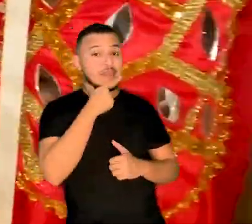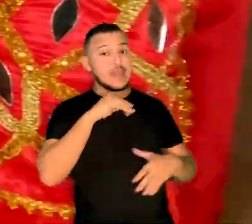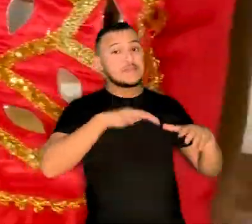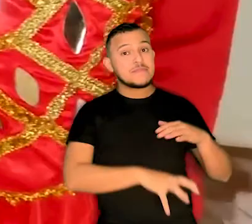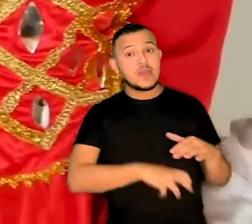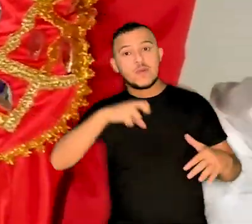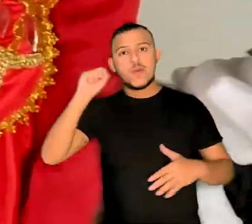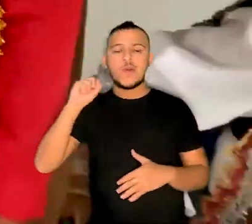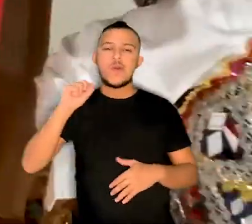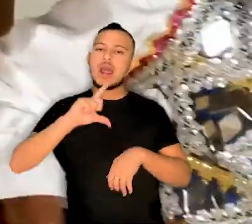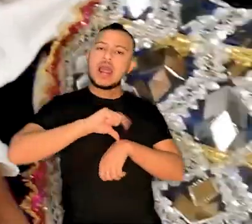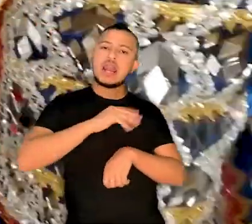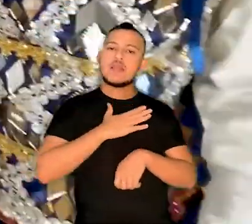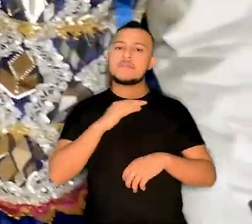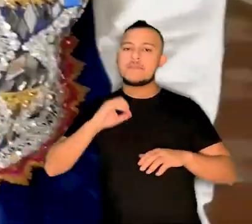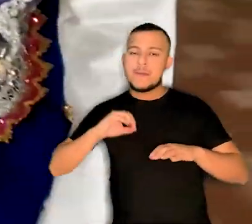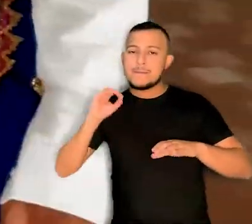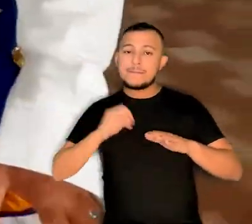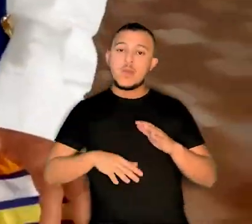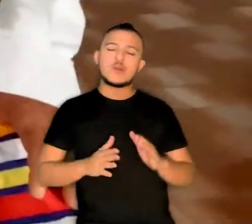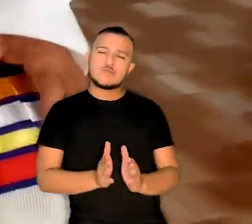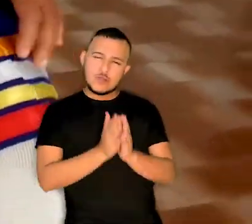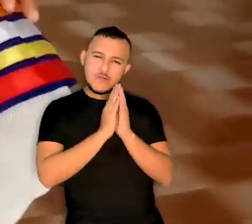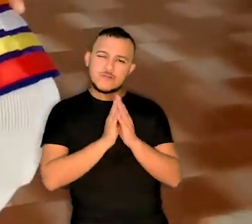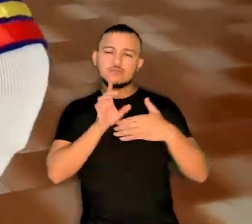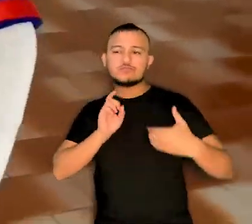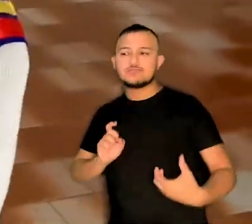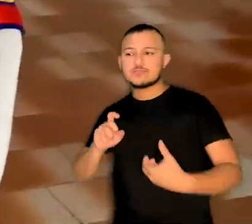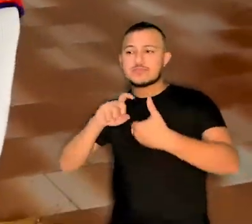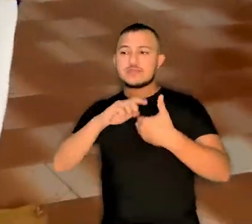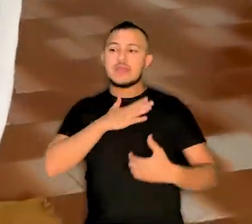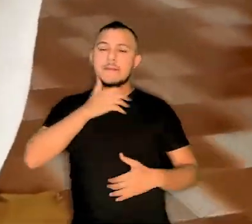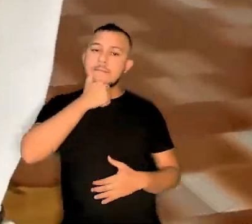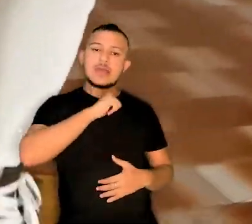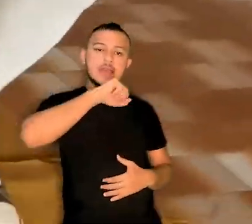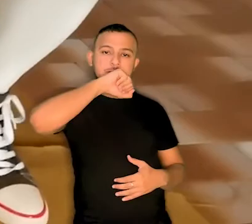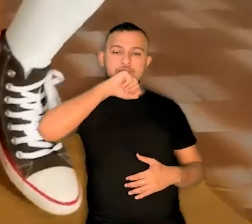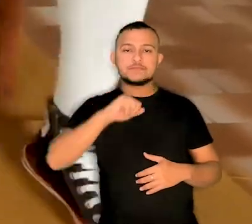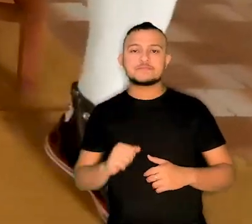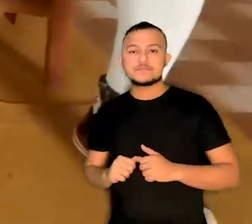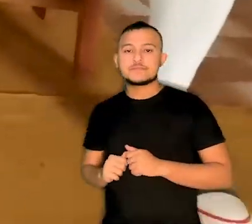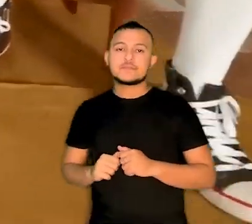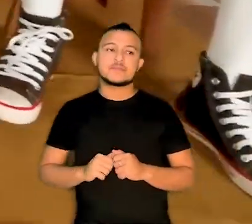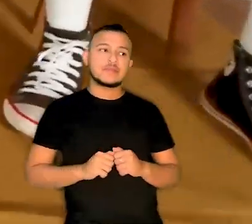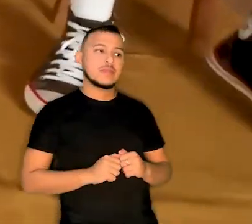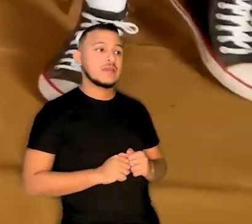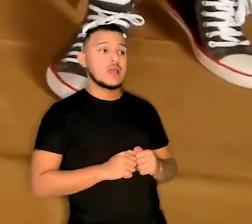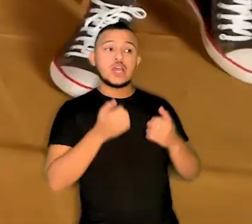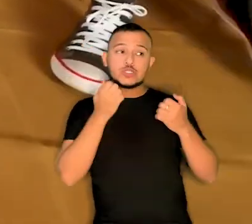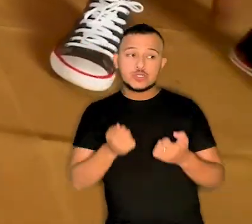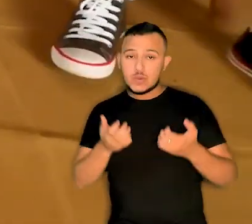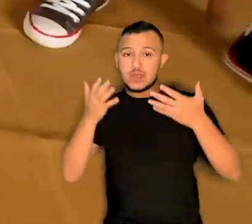tirou o relógio do meu bolso, faça favor, me segue a mamadinha. Mas diga a ela que